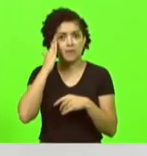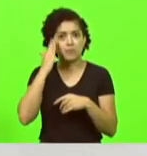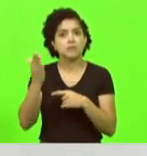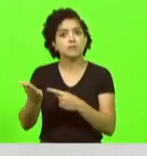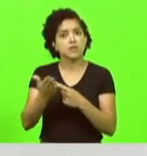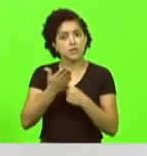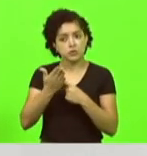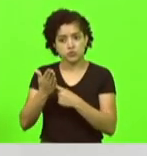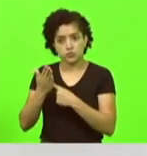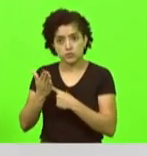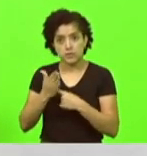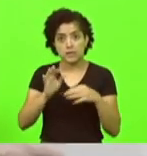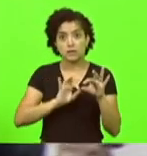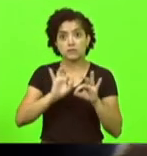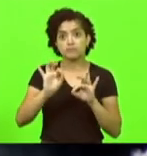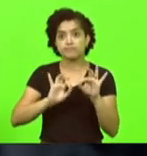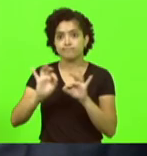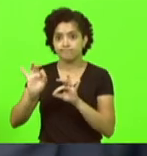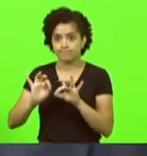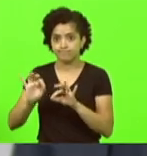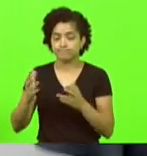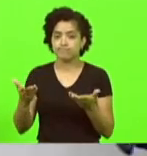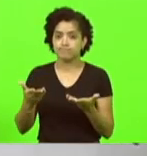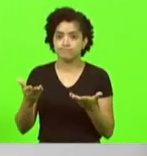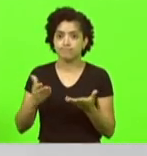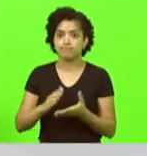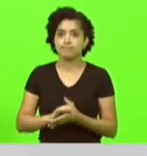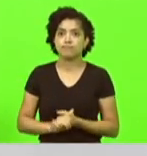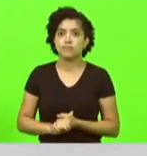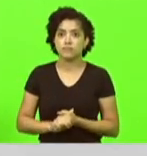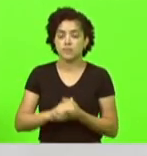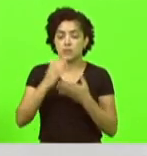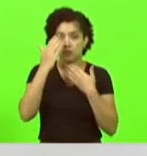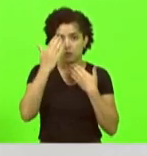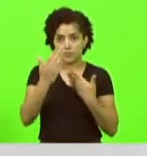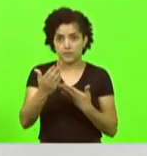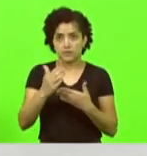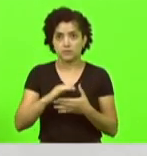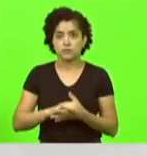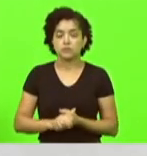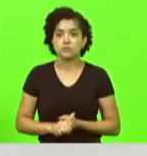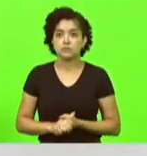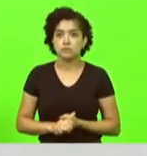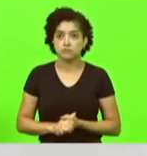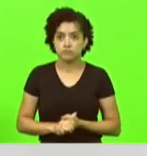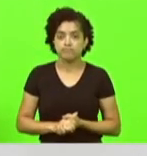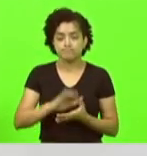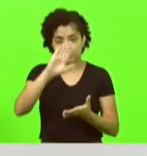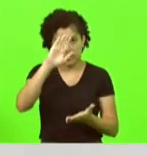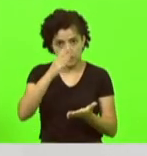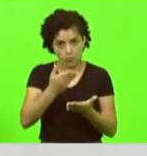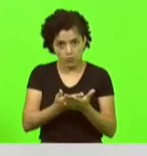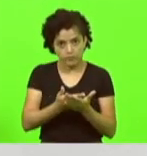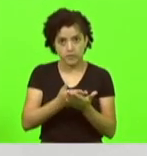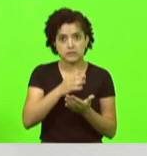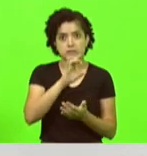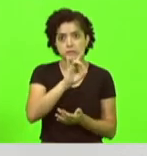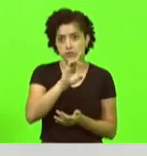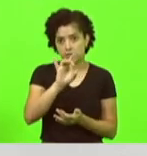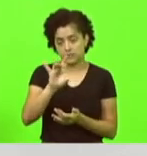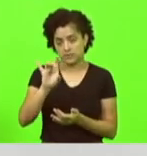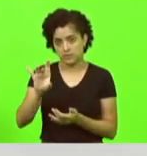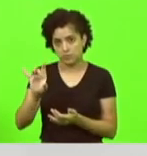me ajudaram a construir e a fazer deste momento então muito obrigado muito obrigado pela confiança de cada um de vocês